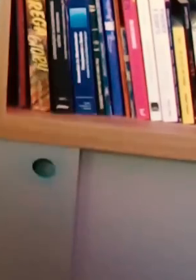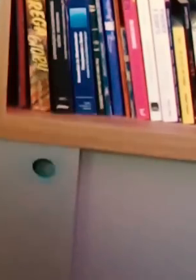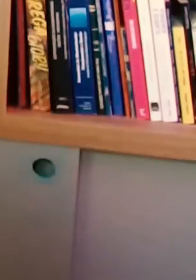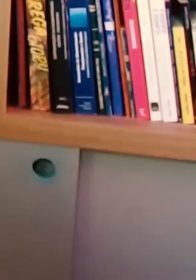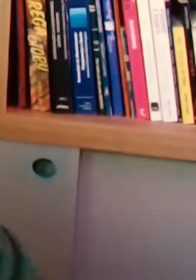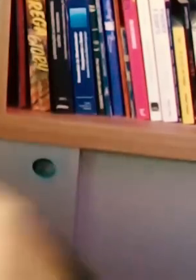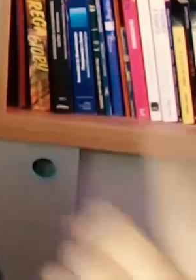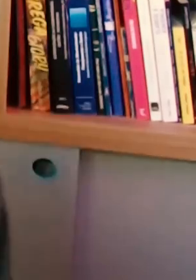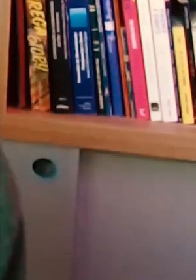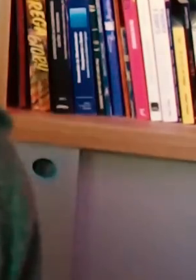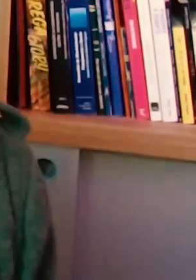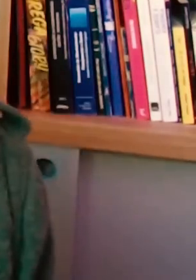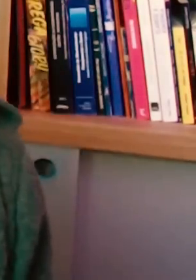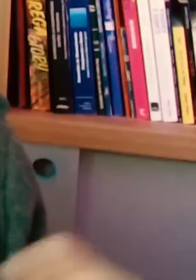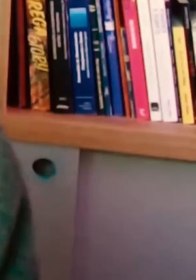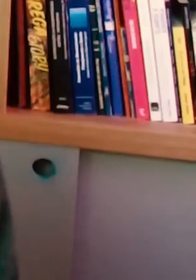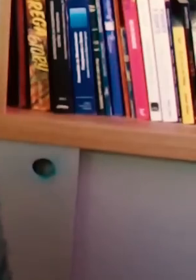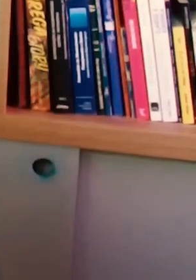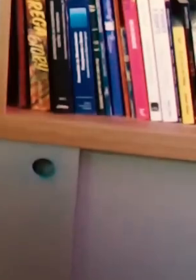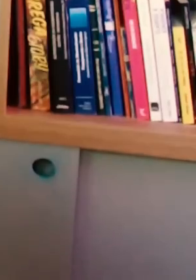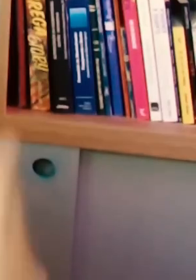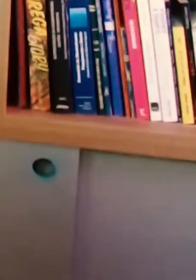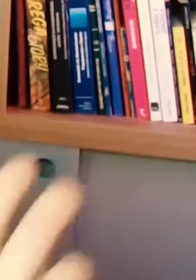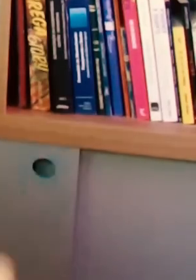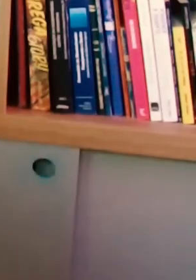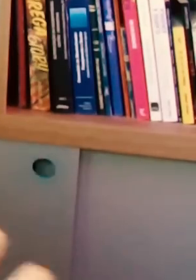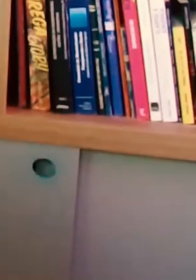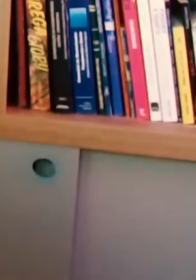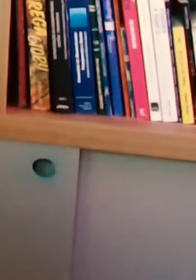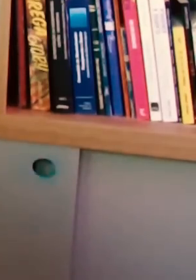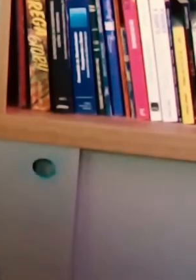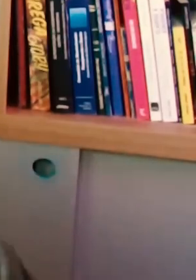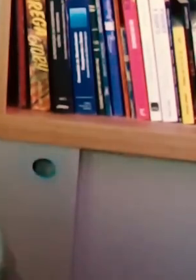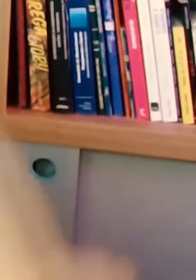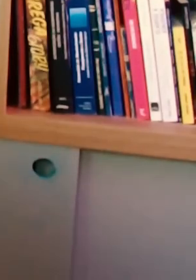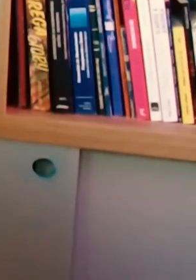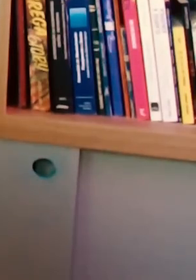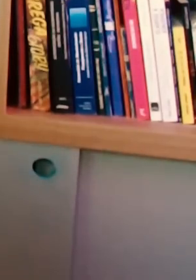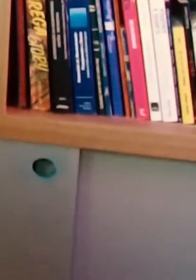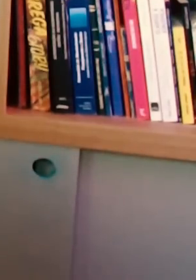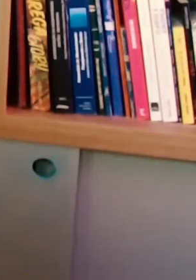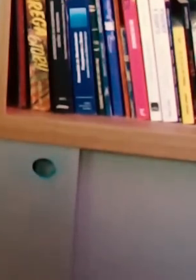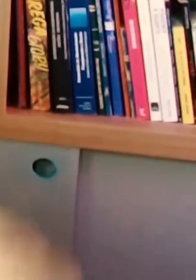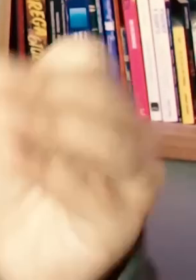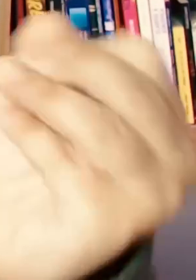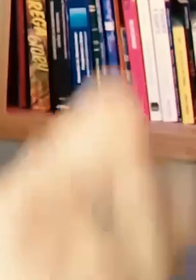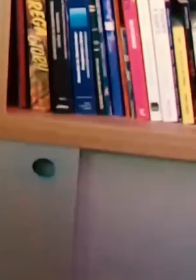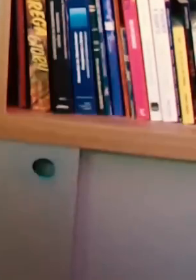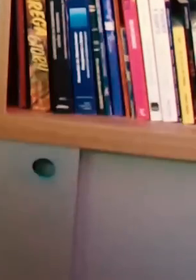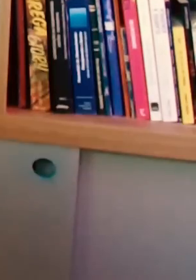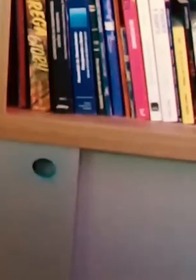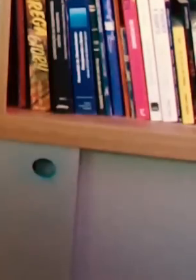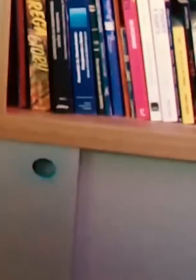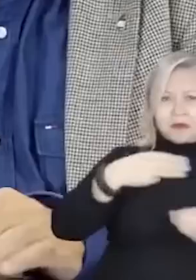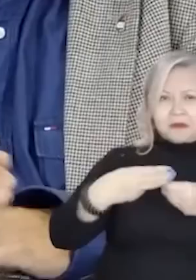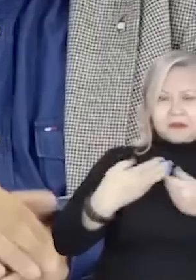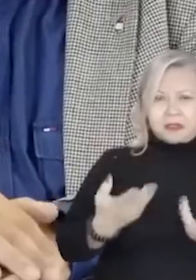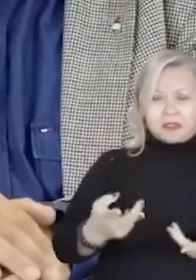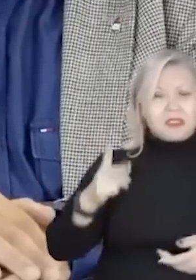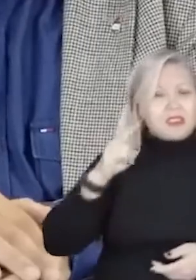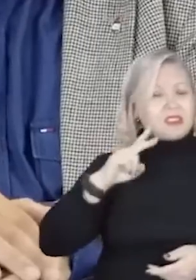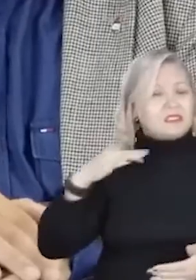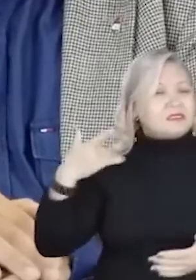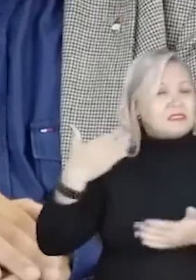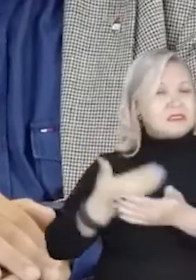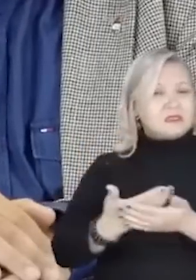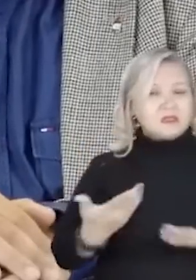nessa ocasião, o próprio Lula deu sinais de que uma aproximação do Ciro seria muito bem-vinda, seria desejada por ele. E